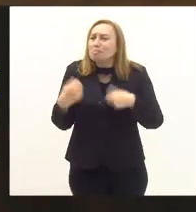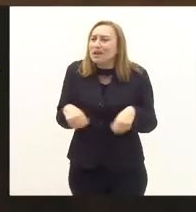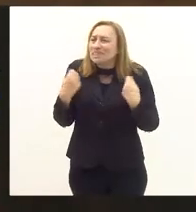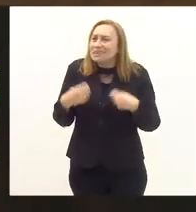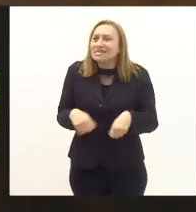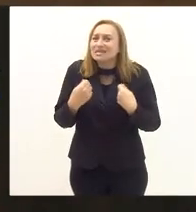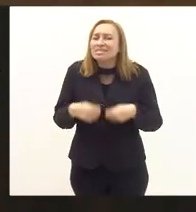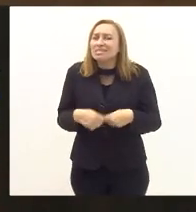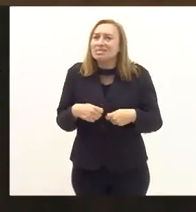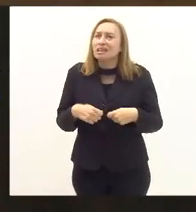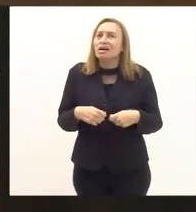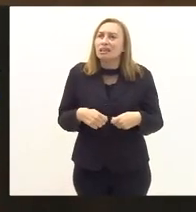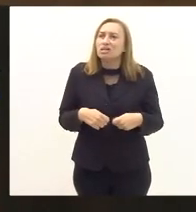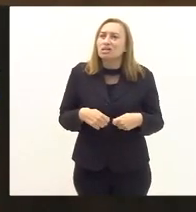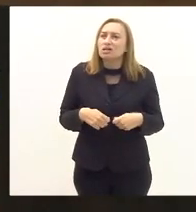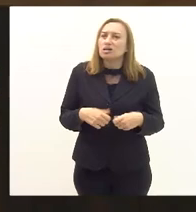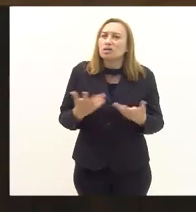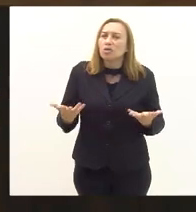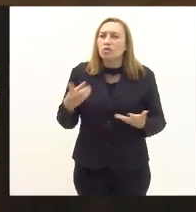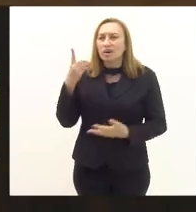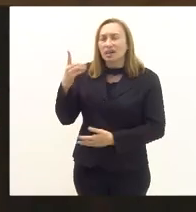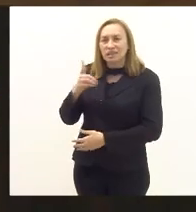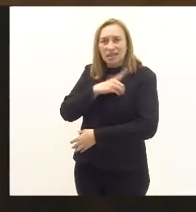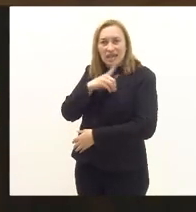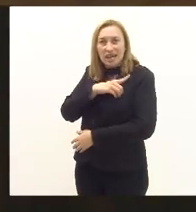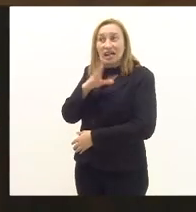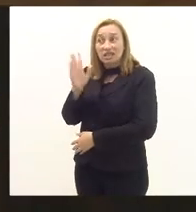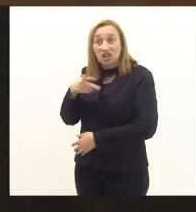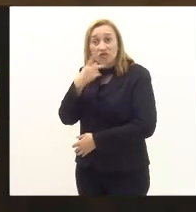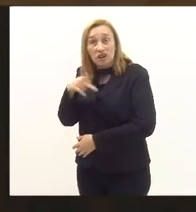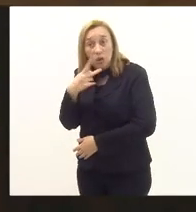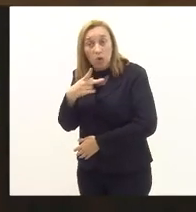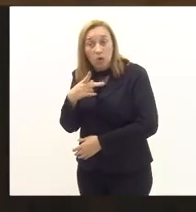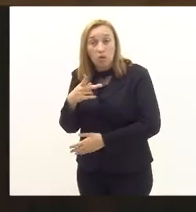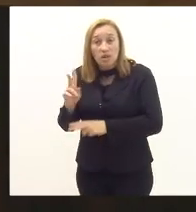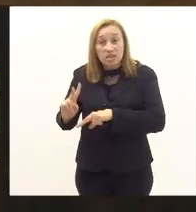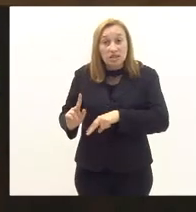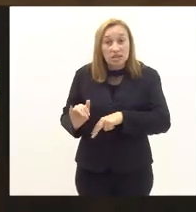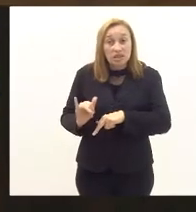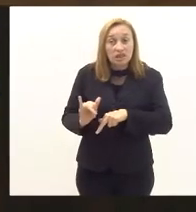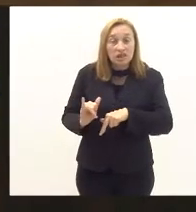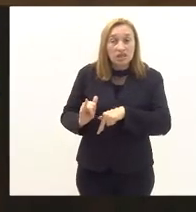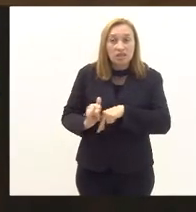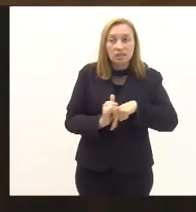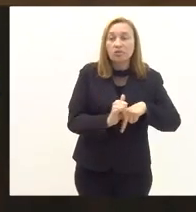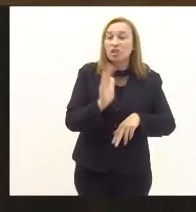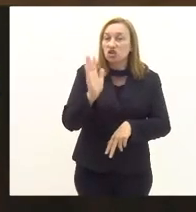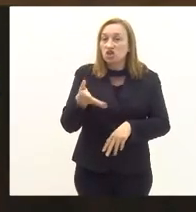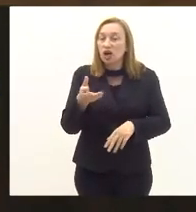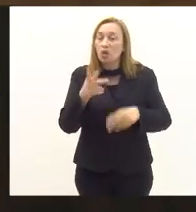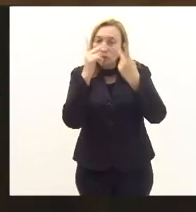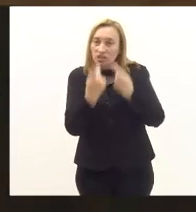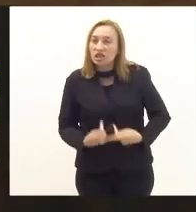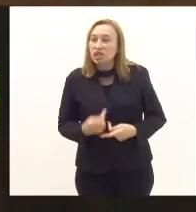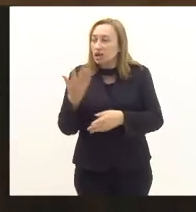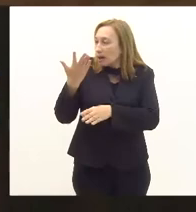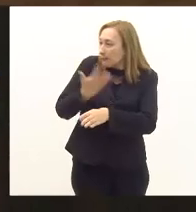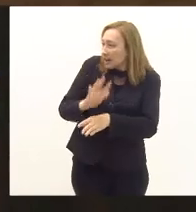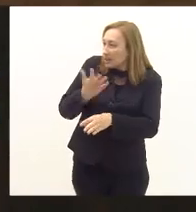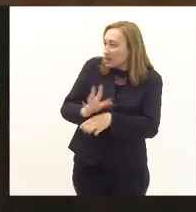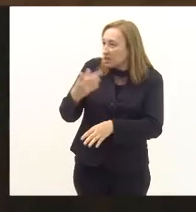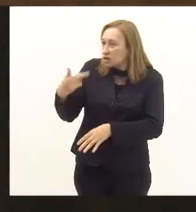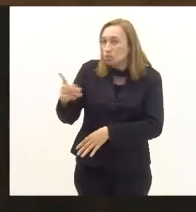precisa trazer, como a delegada falou, trazer esse atendimento humanizado que ela já pratica lá na